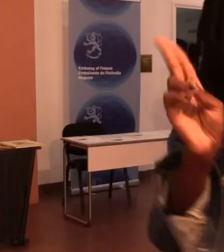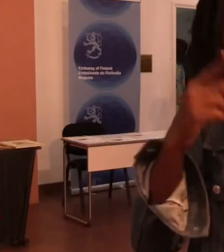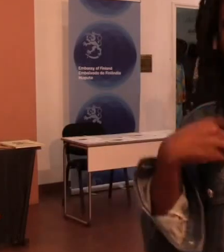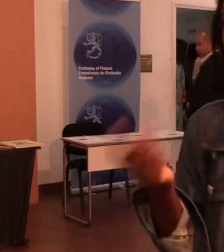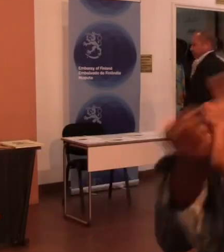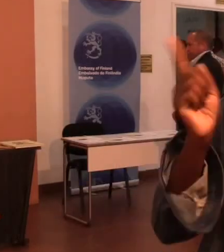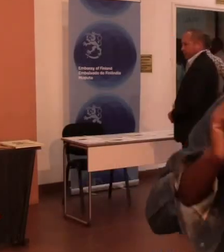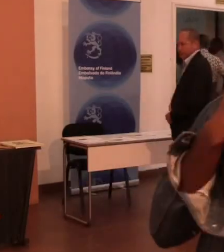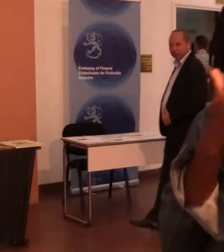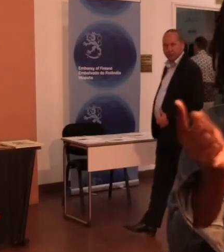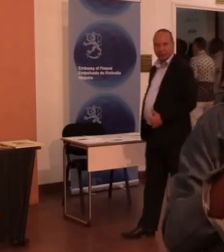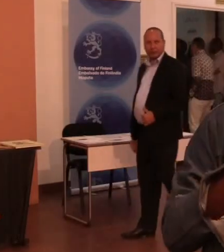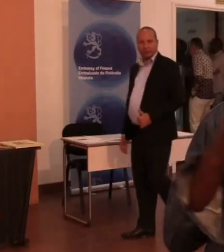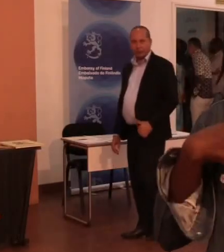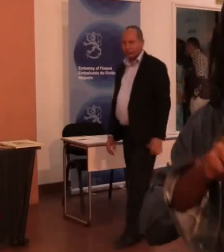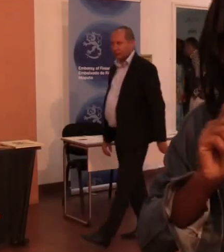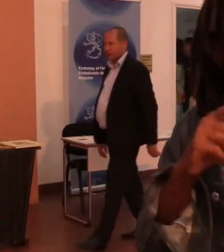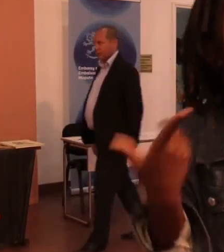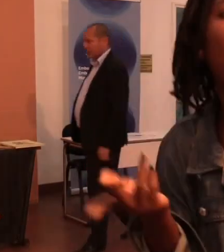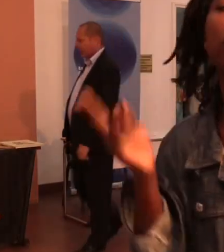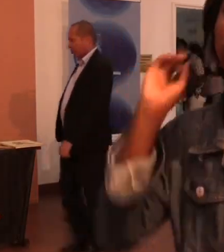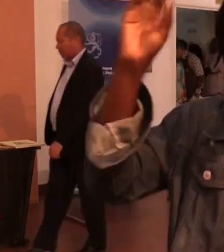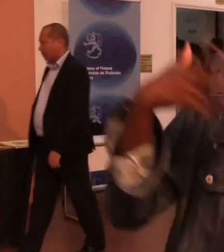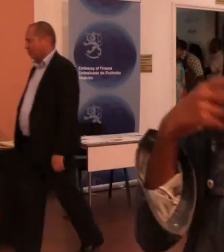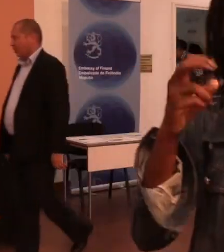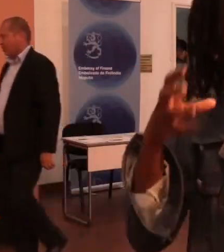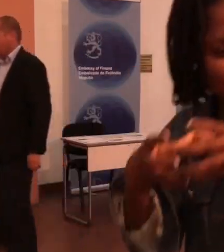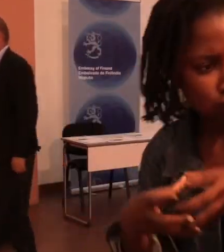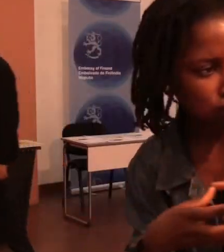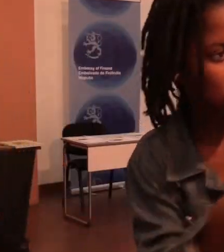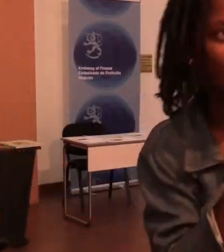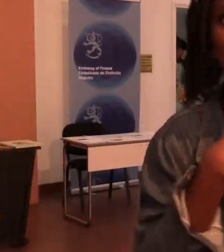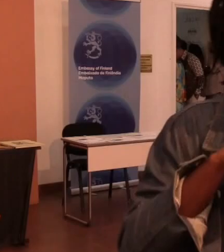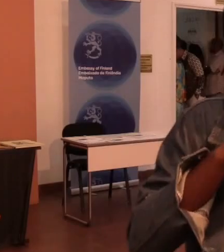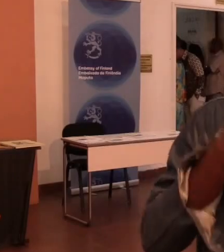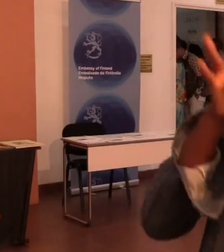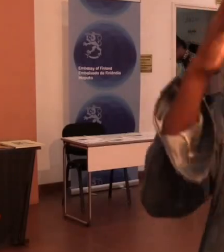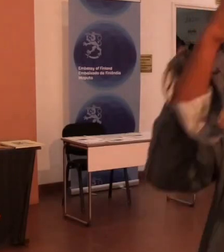Fiquei muito admirada. Como um surdo poderia cantar?